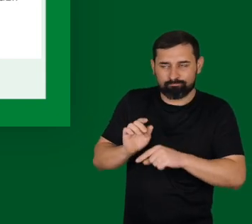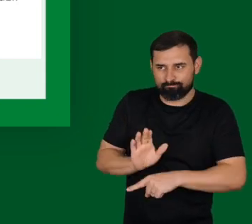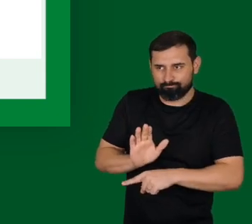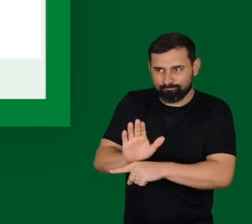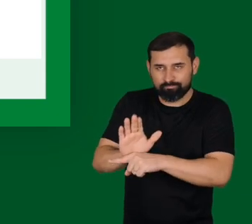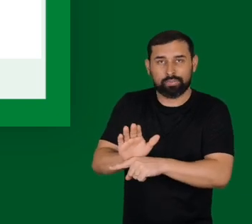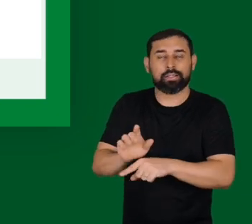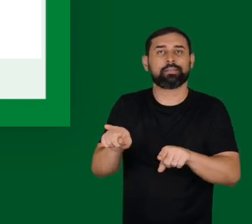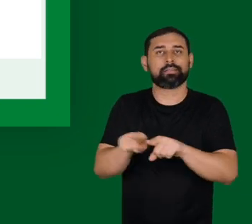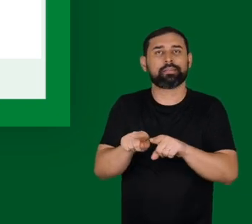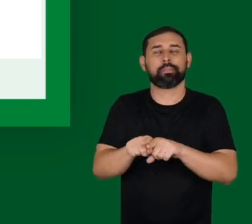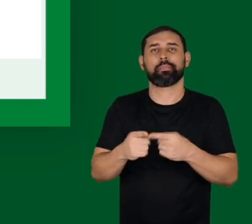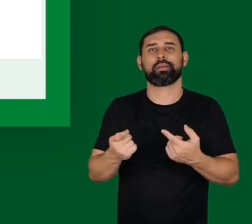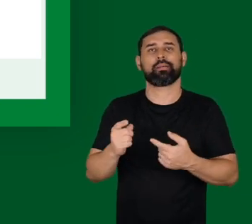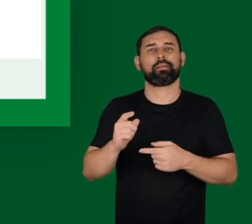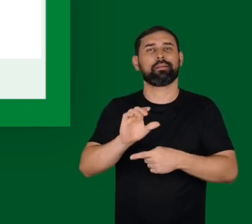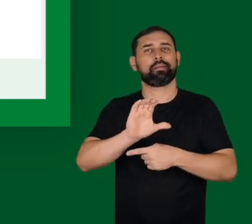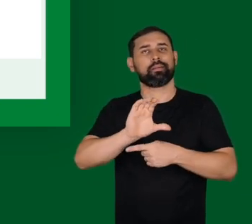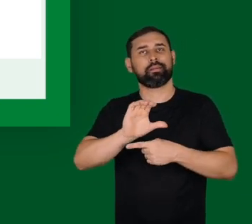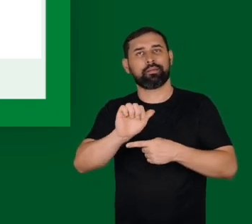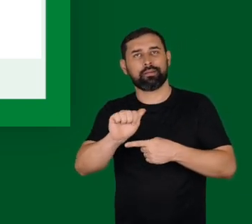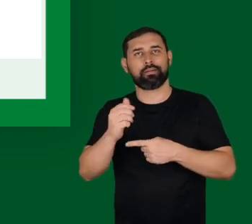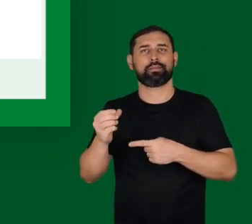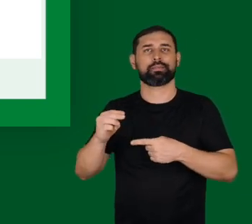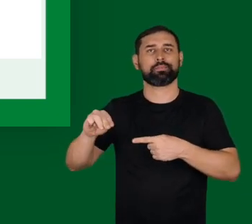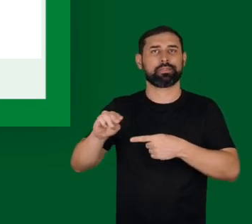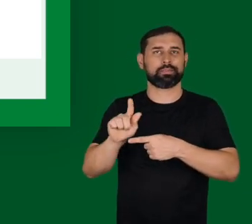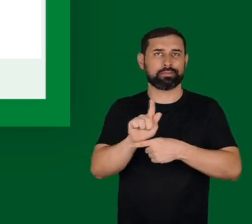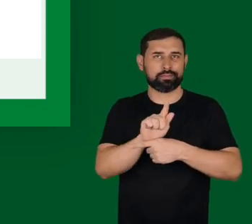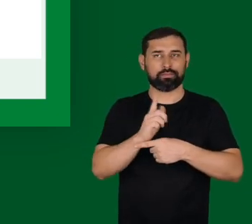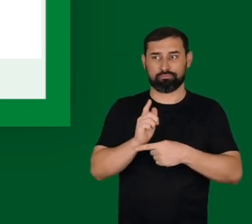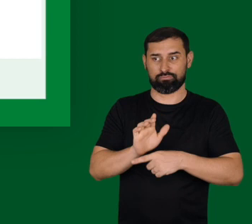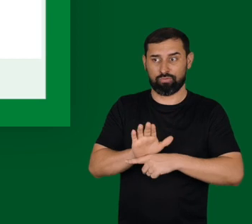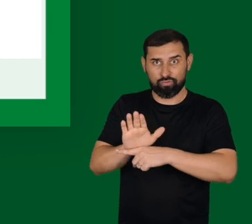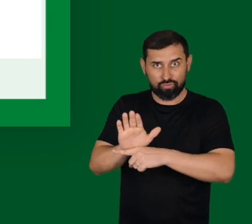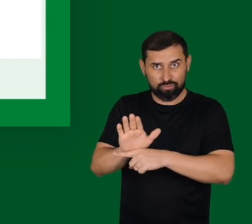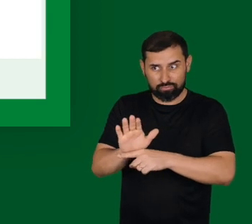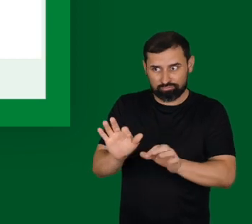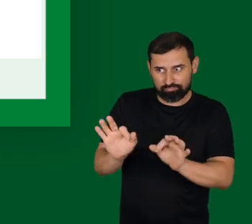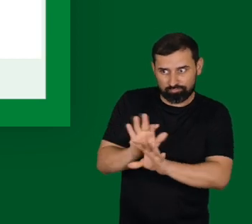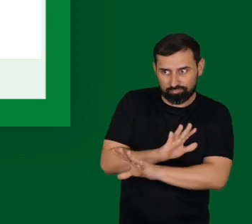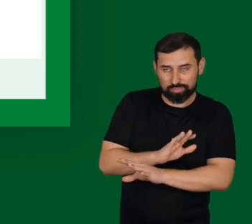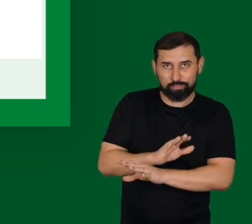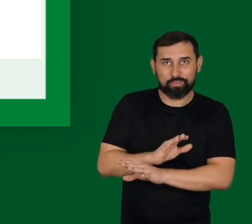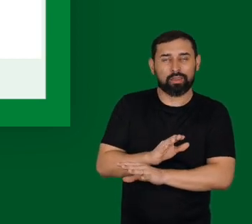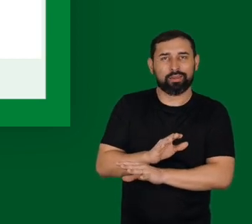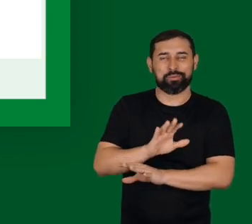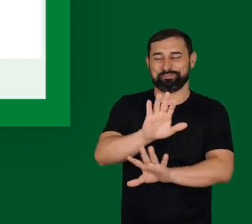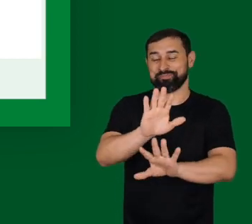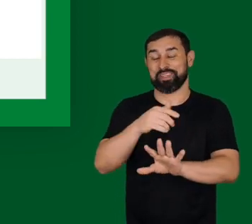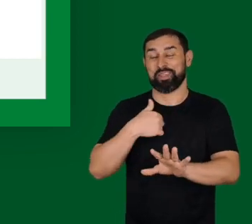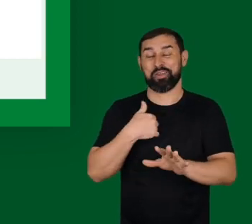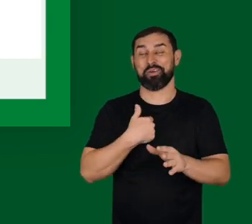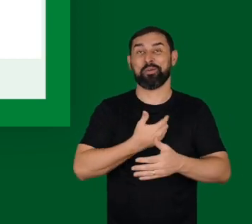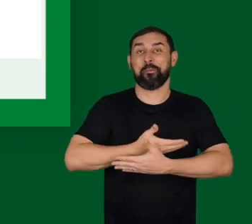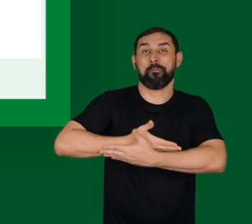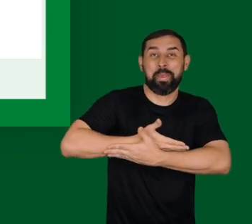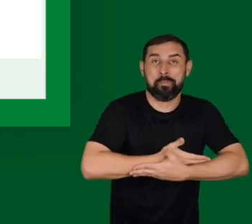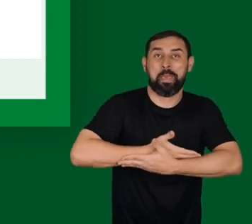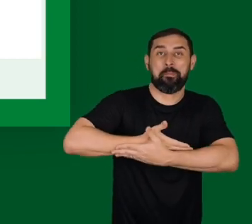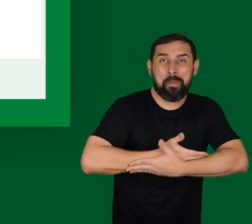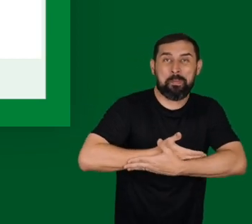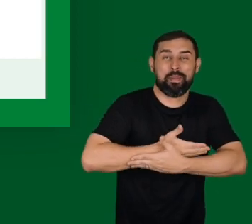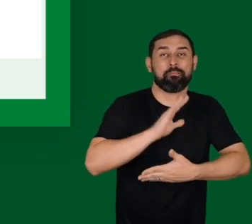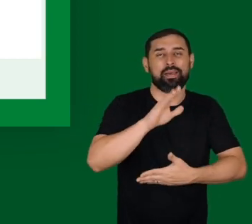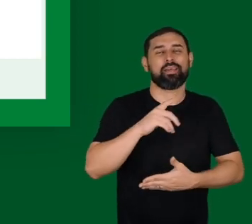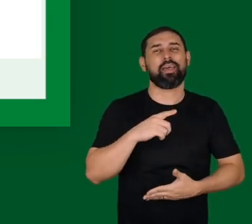segura, tá? Então, ó, chegou numa emergência, uma criança maior, tô saindo do período neonatal, ele convulsionou,